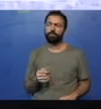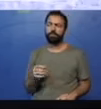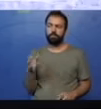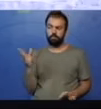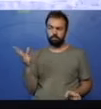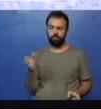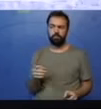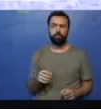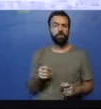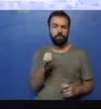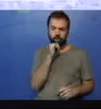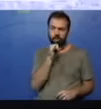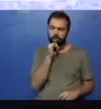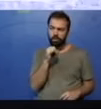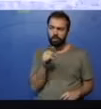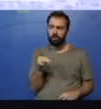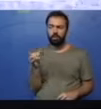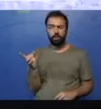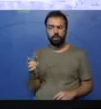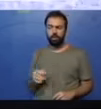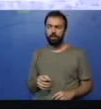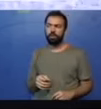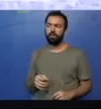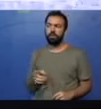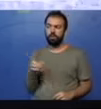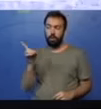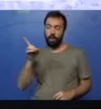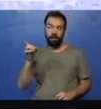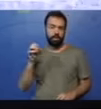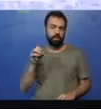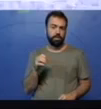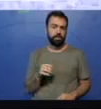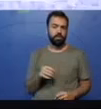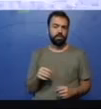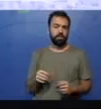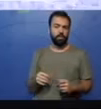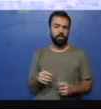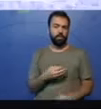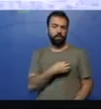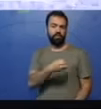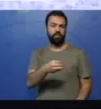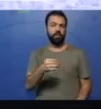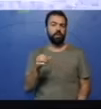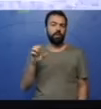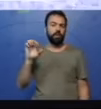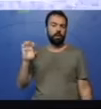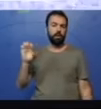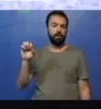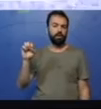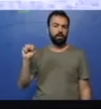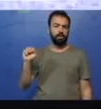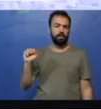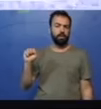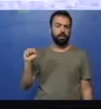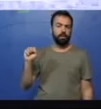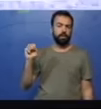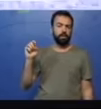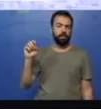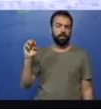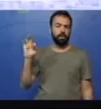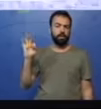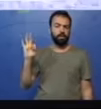É um animal também estéril, que não pode ter filhote. E se o cruzamento for o contrário, o cavalo, no caso o macho, né, com